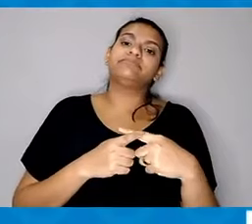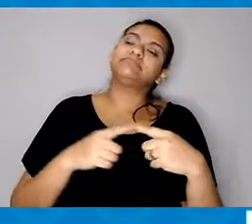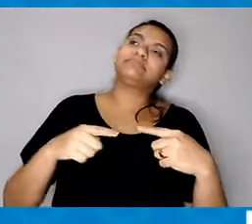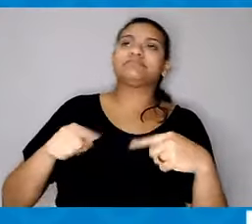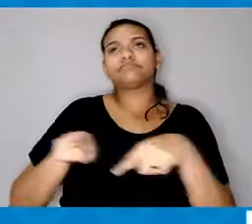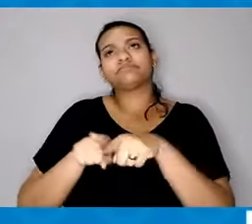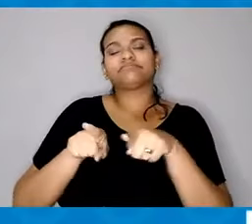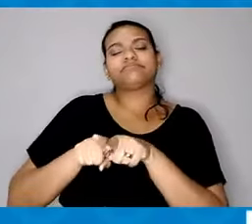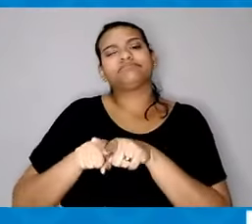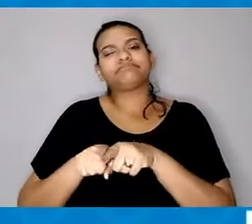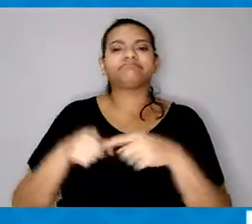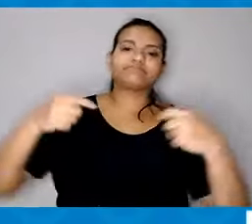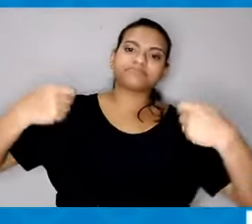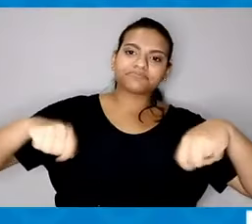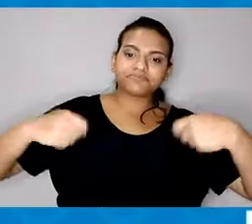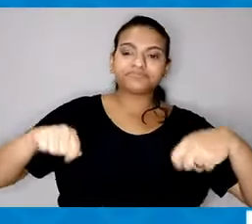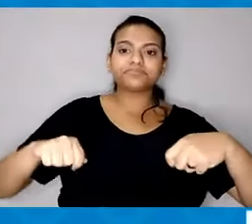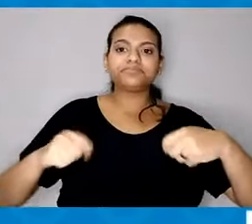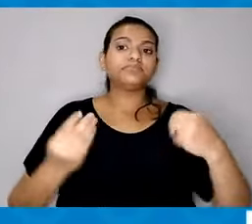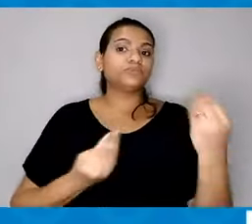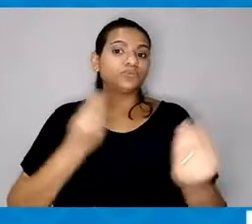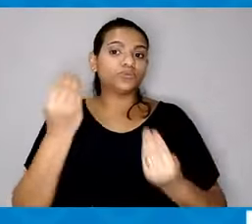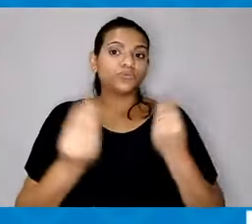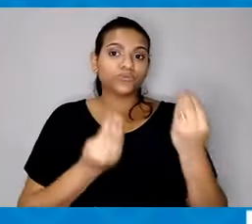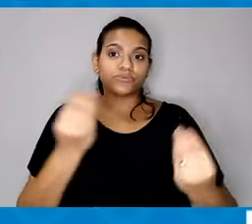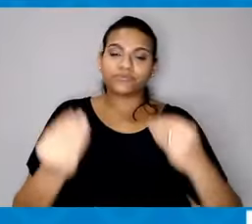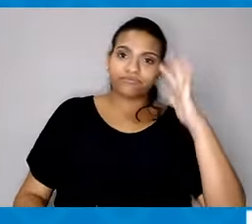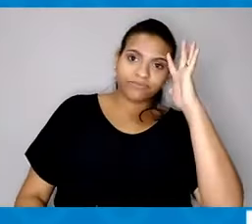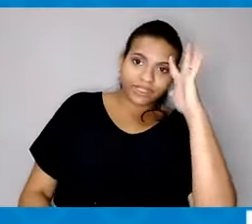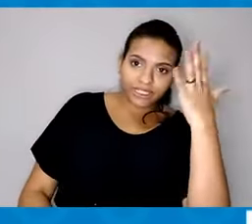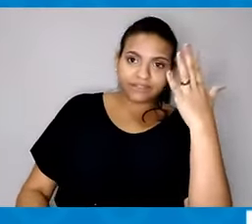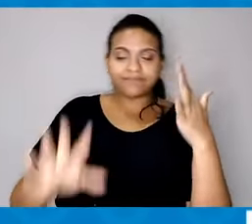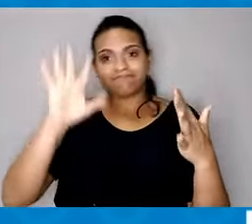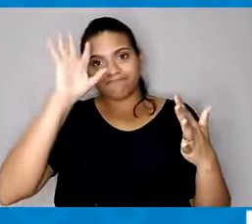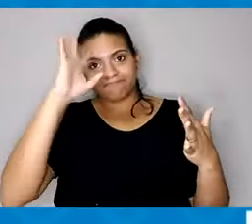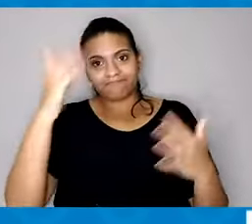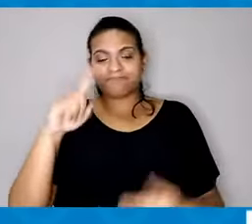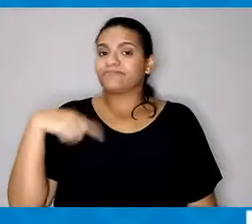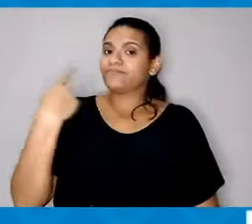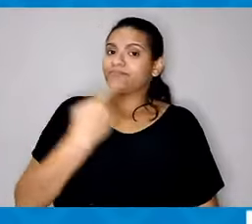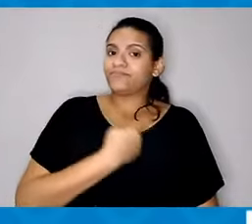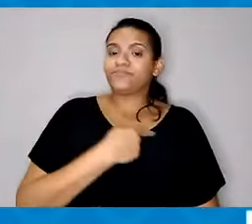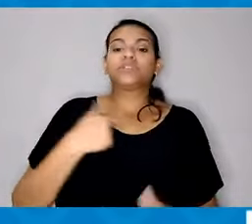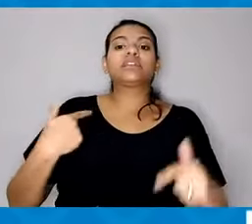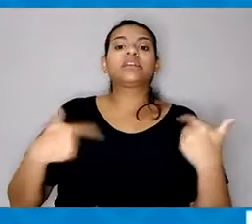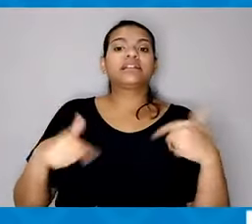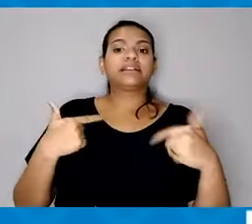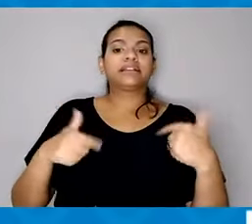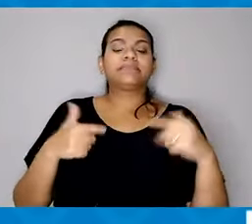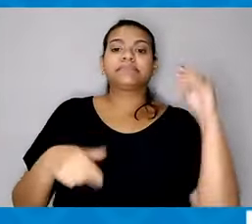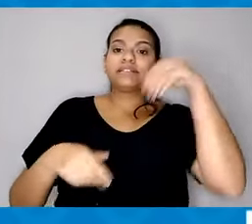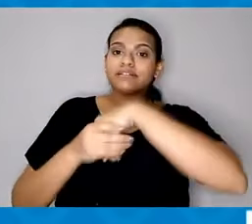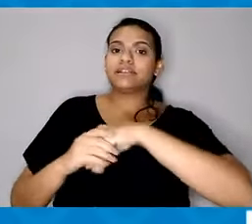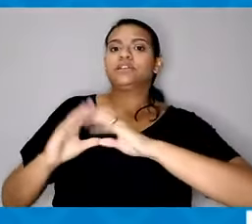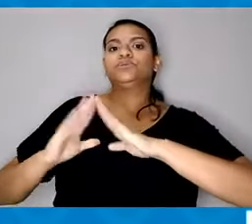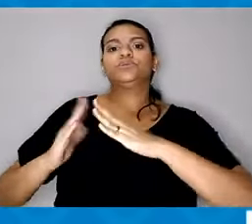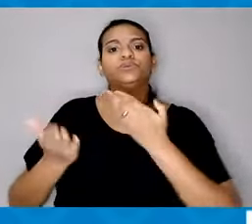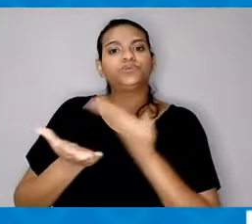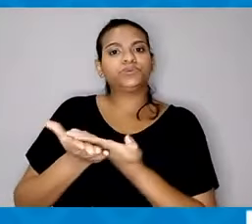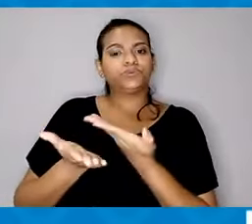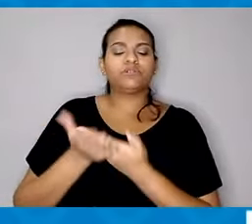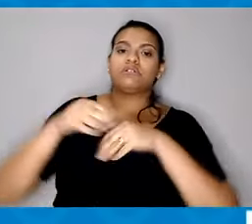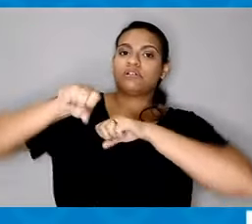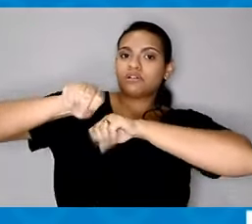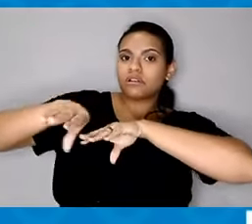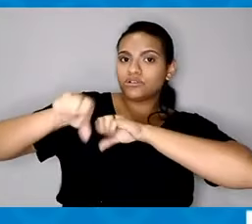um ecossistema de decisões, porque nós todos estamos em rede, mas cada escola, seus educadores e sua gestão, tem que